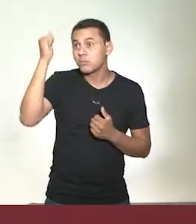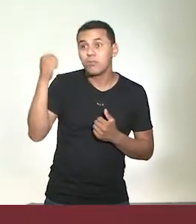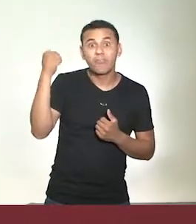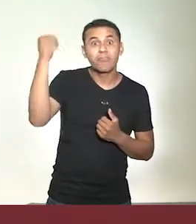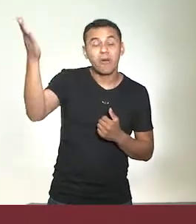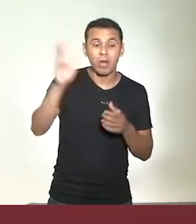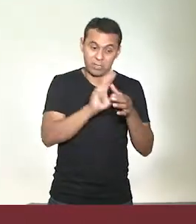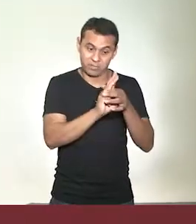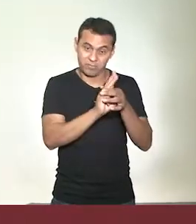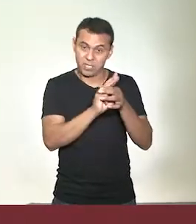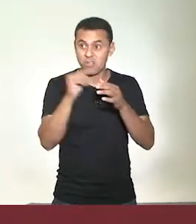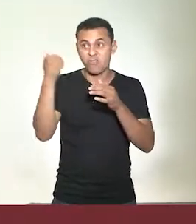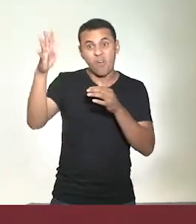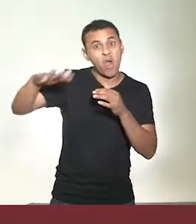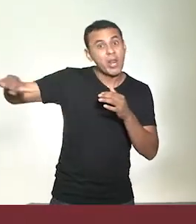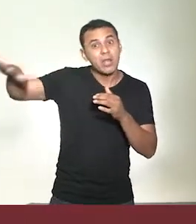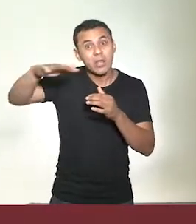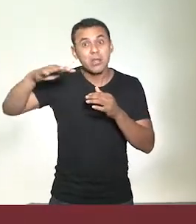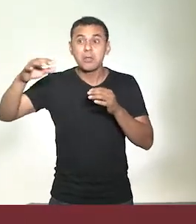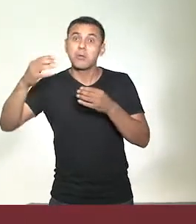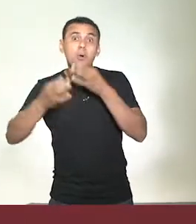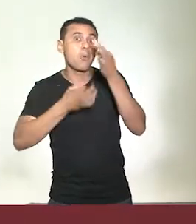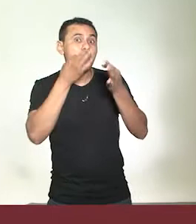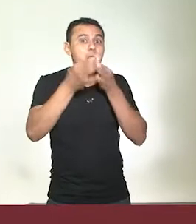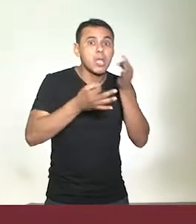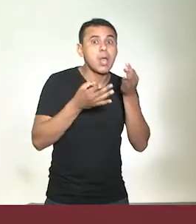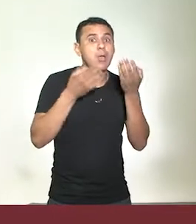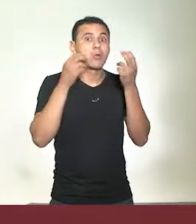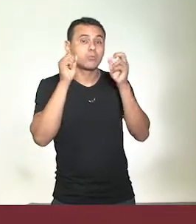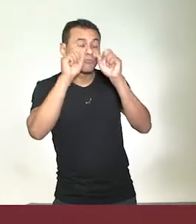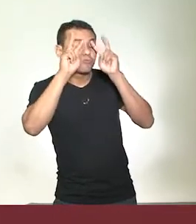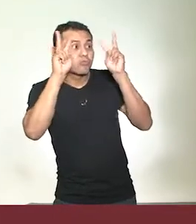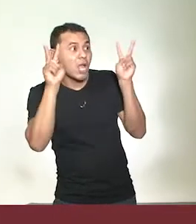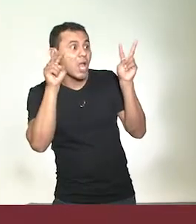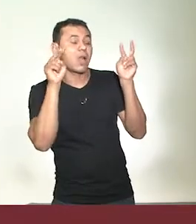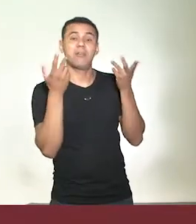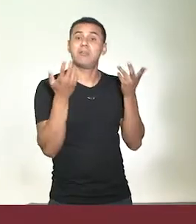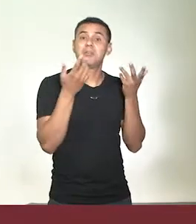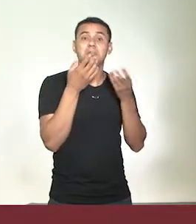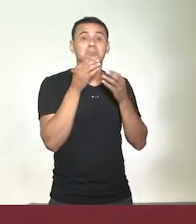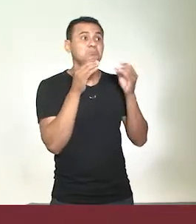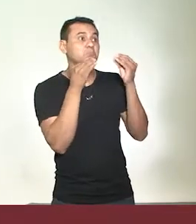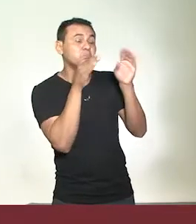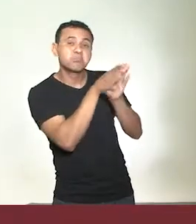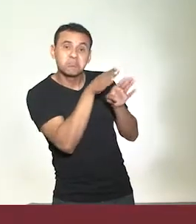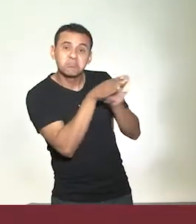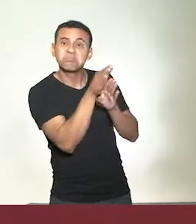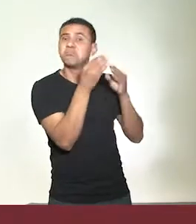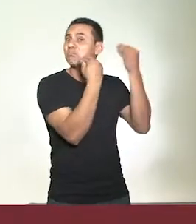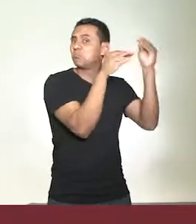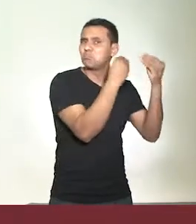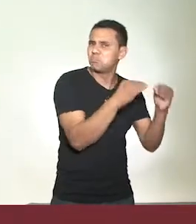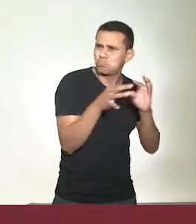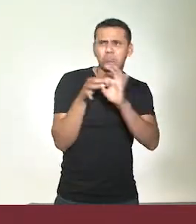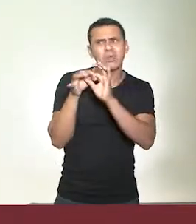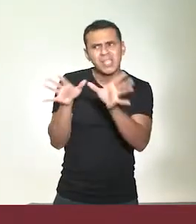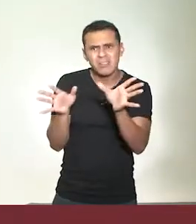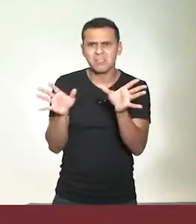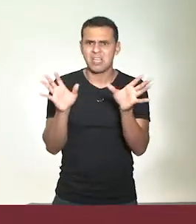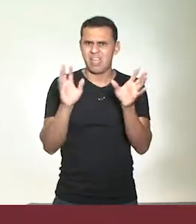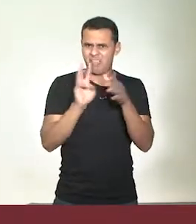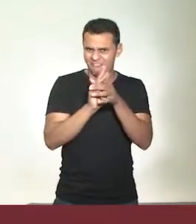muito importante a universidade não pode ser vou tá e para dentro né ela tem que